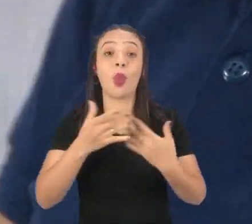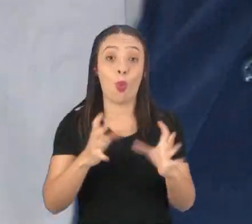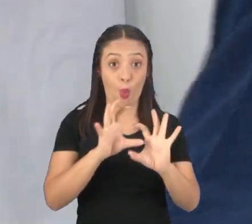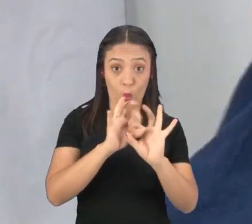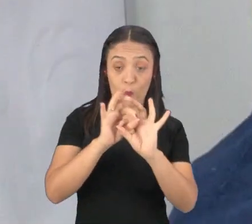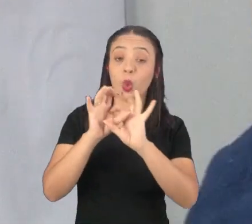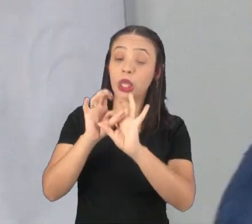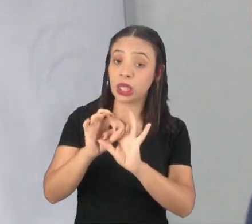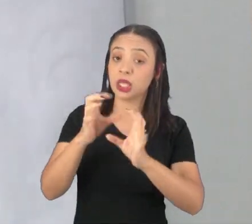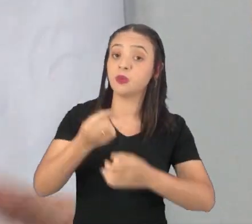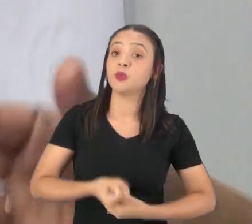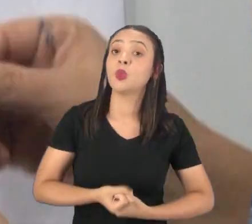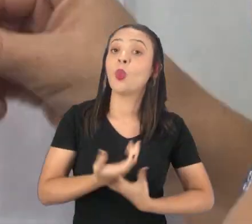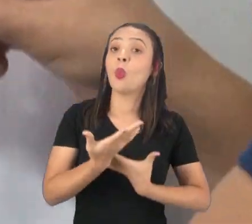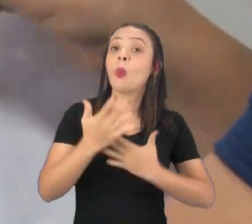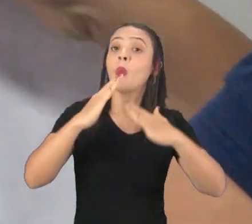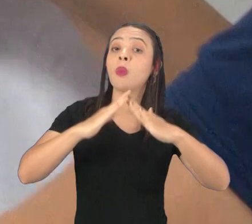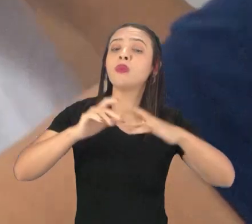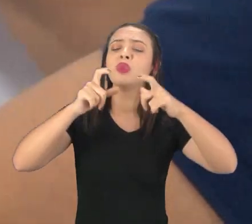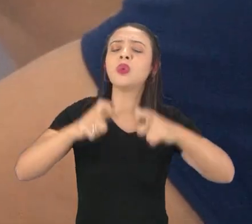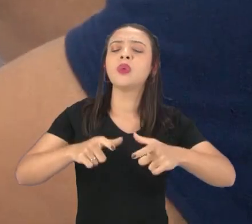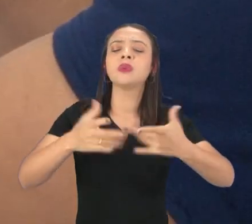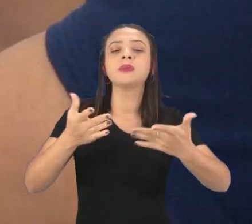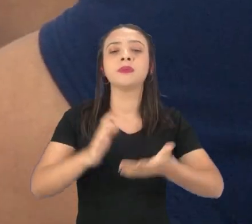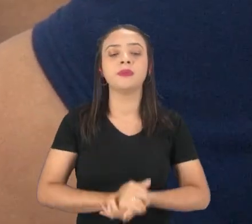nós vimos, eles moravam